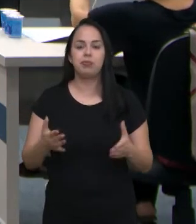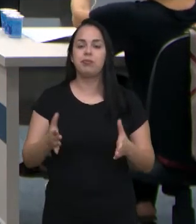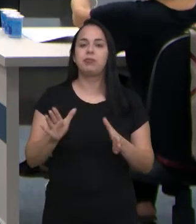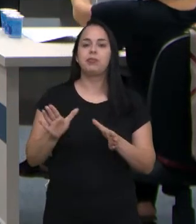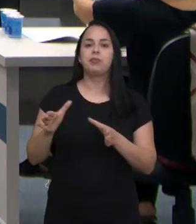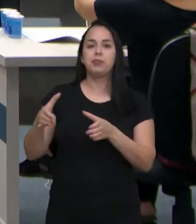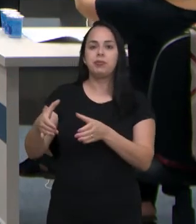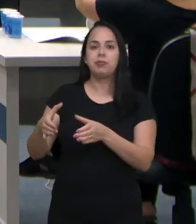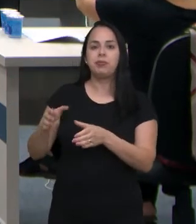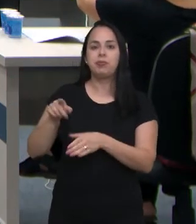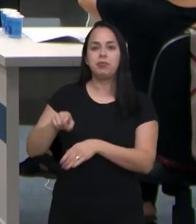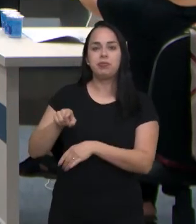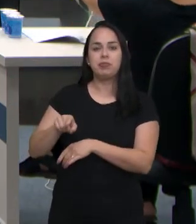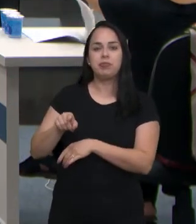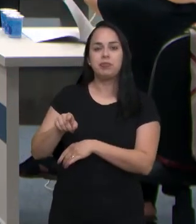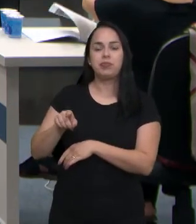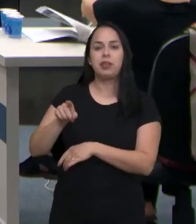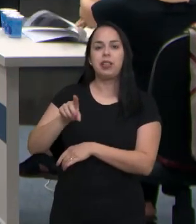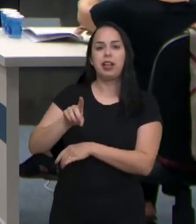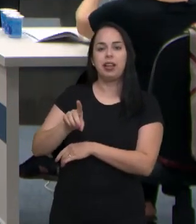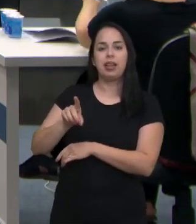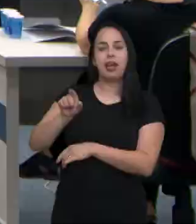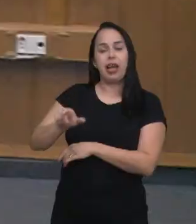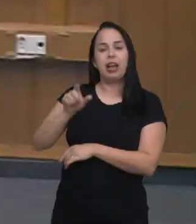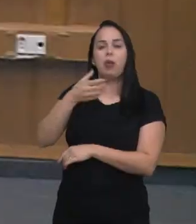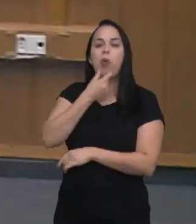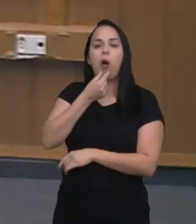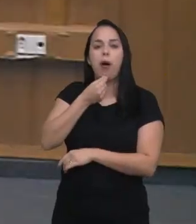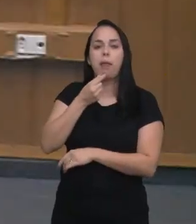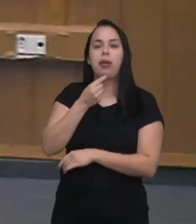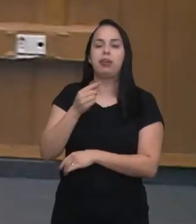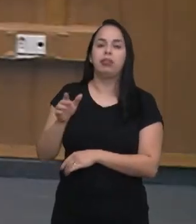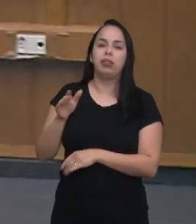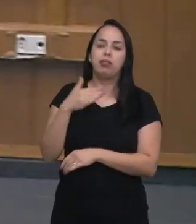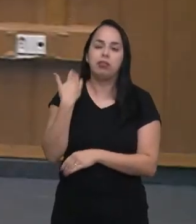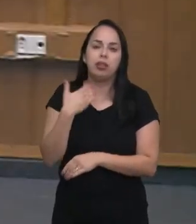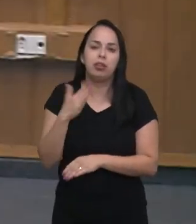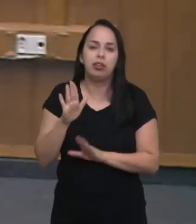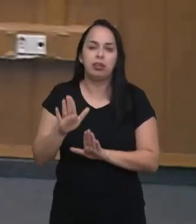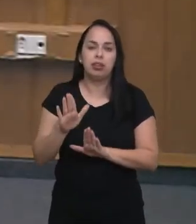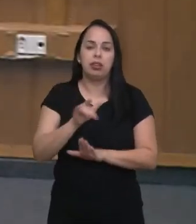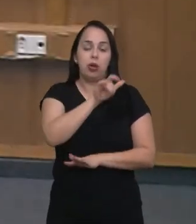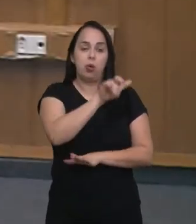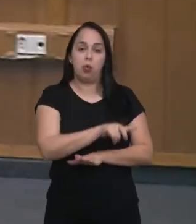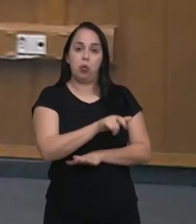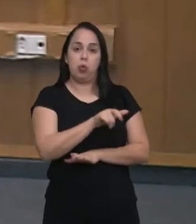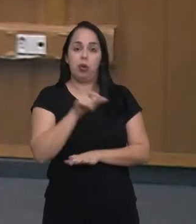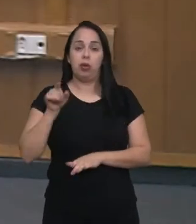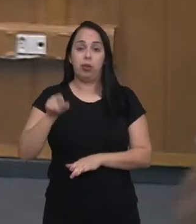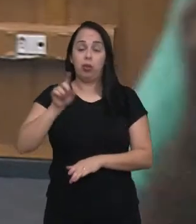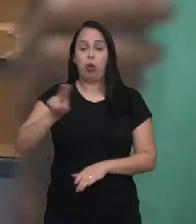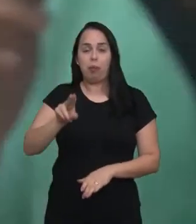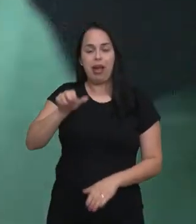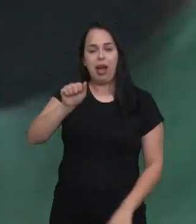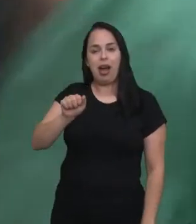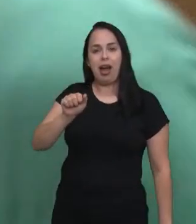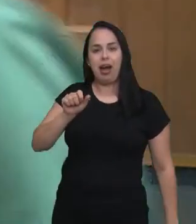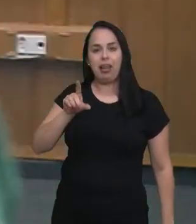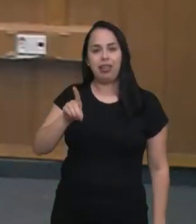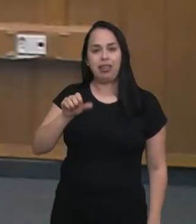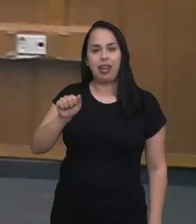pai do Danil, faleceu hoje. Queria pedir um minuto de silêncio para o seu Adair Francisco da